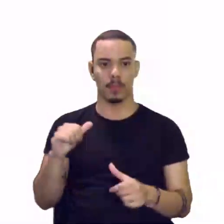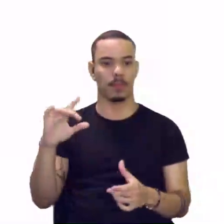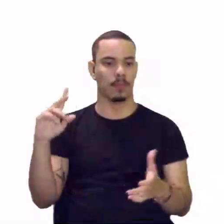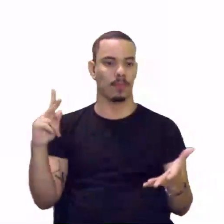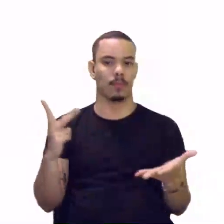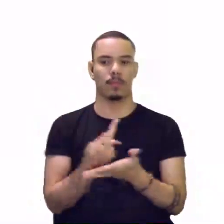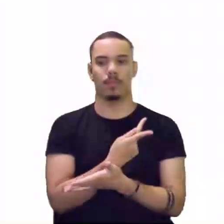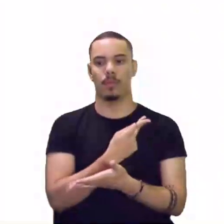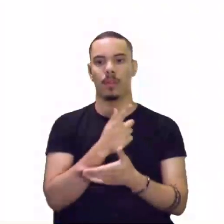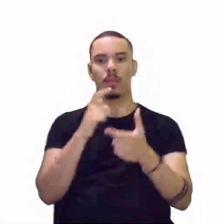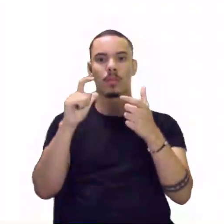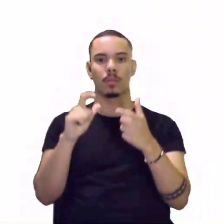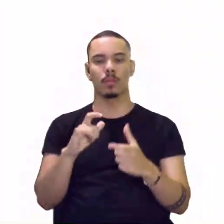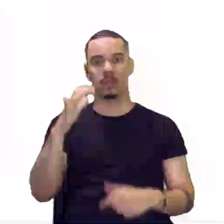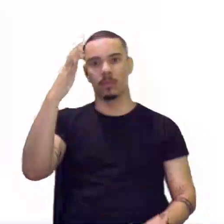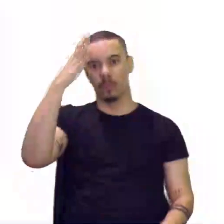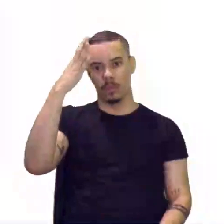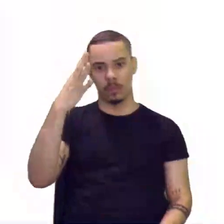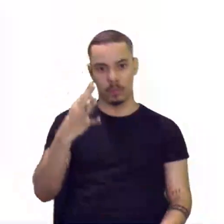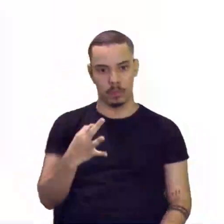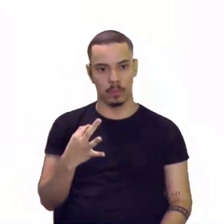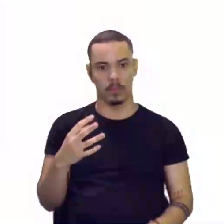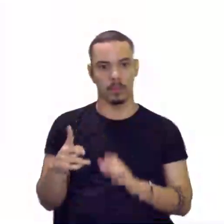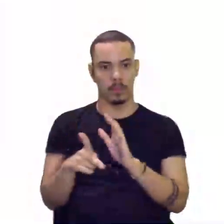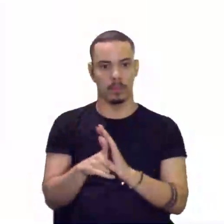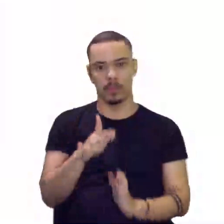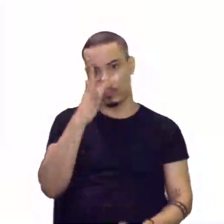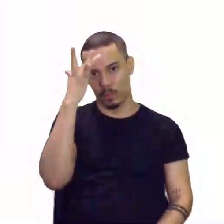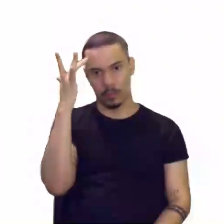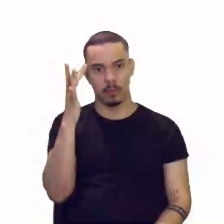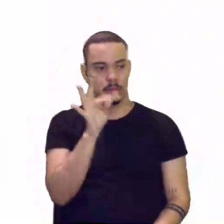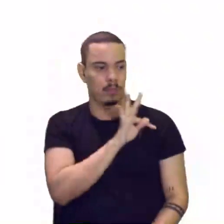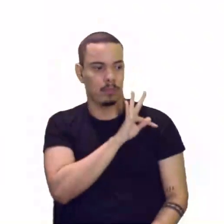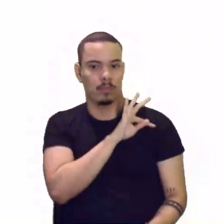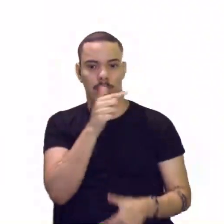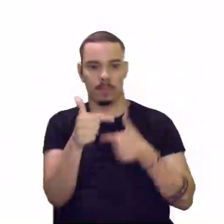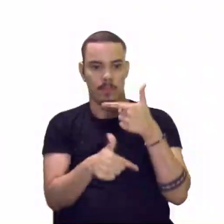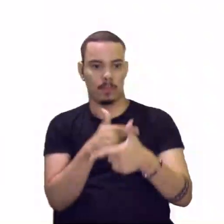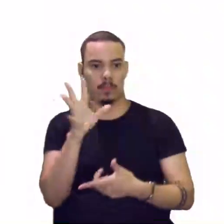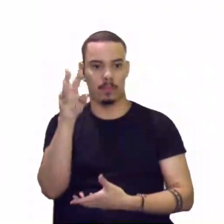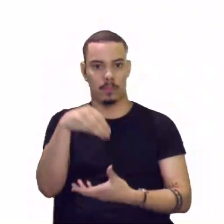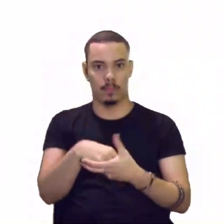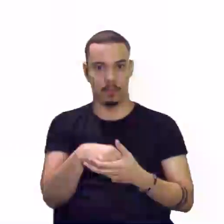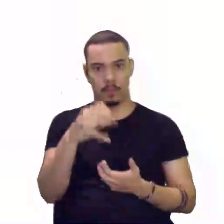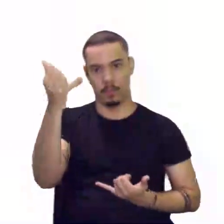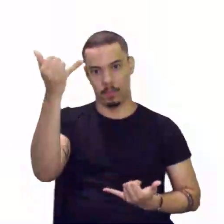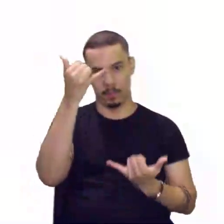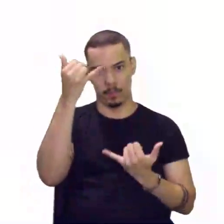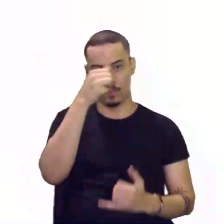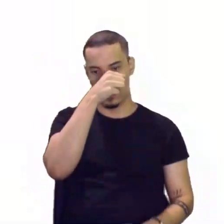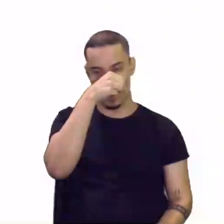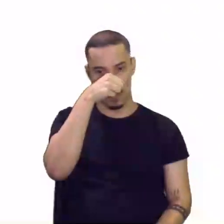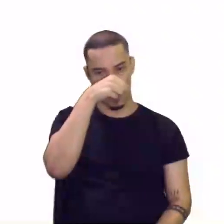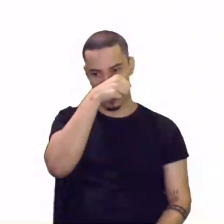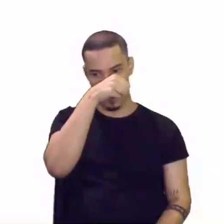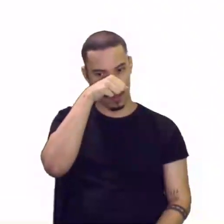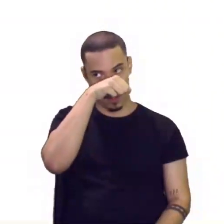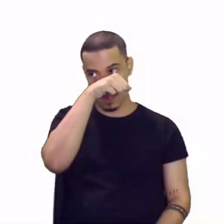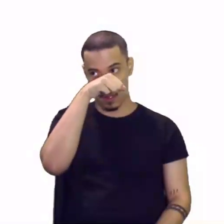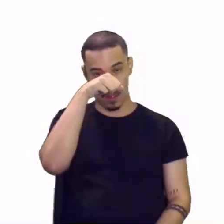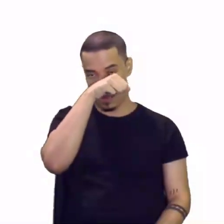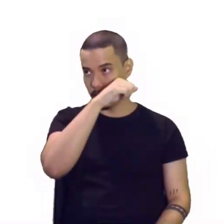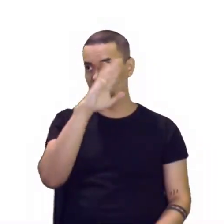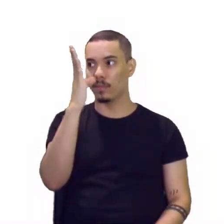significativas no entendimento dos técnicos do IBGE. Beleza, então o Brasil, com o passar do tempo, ele foi passando por